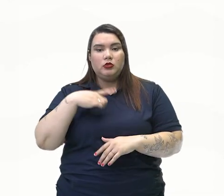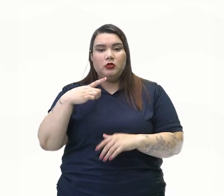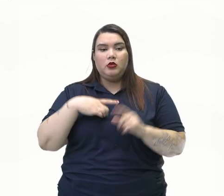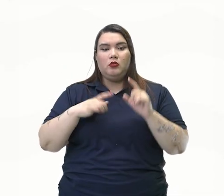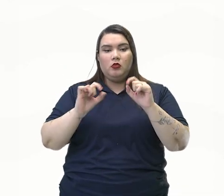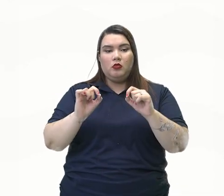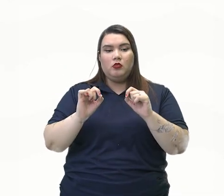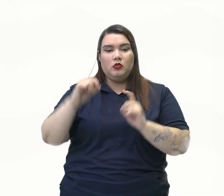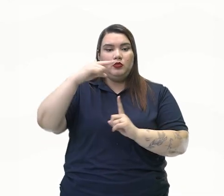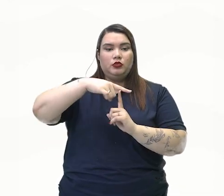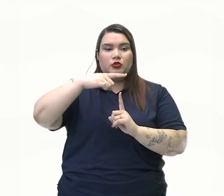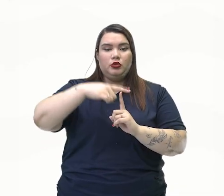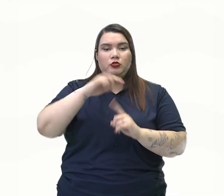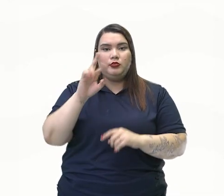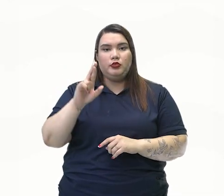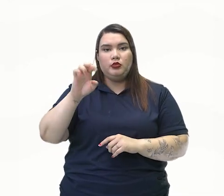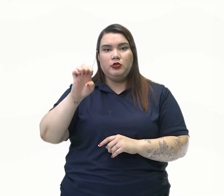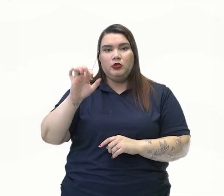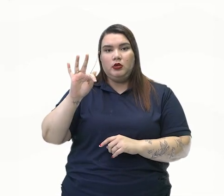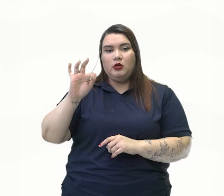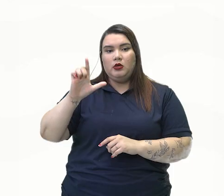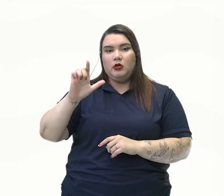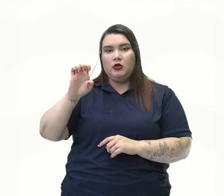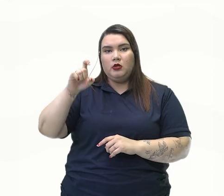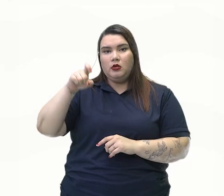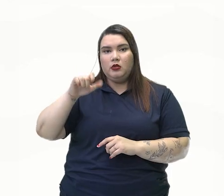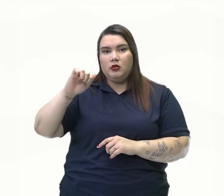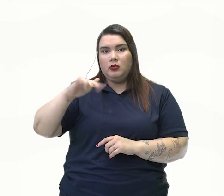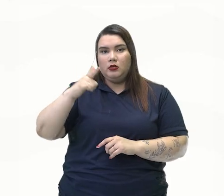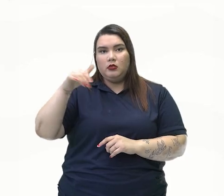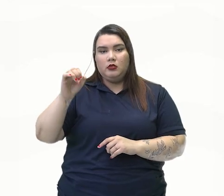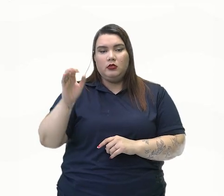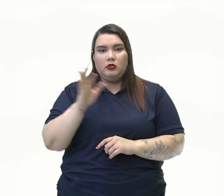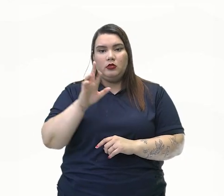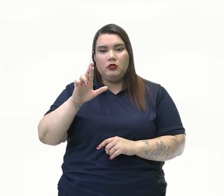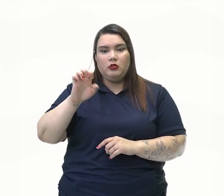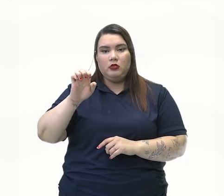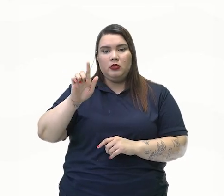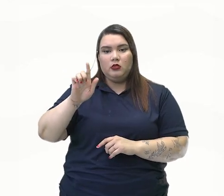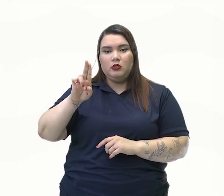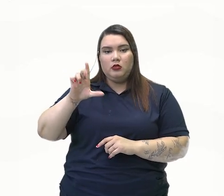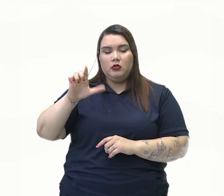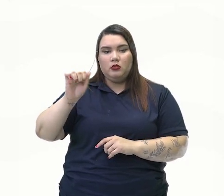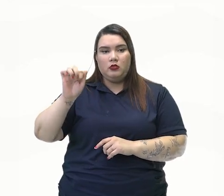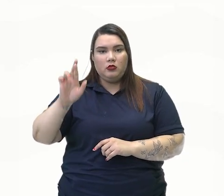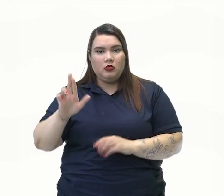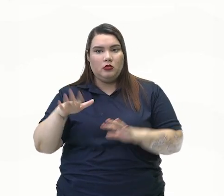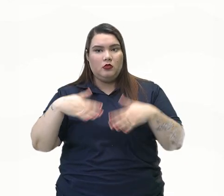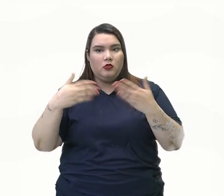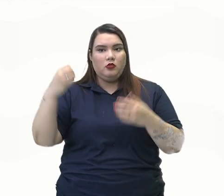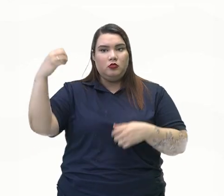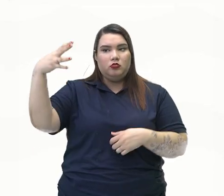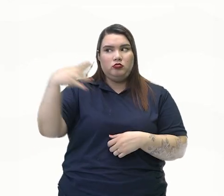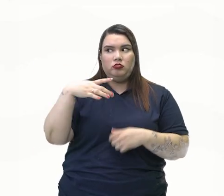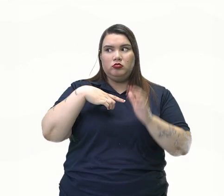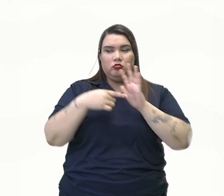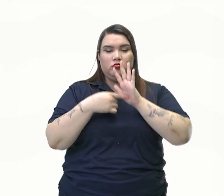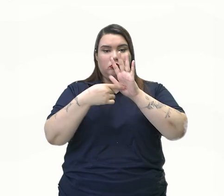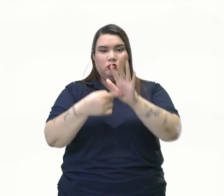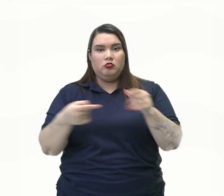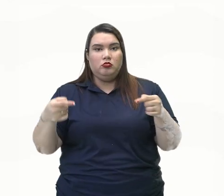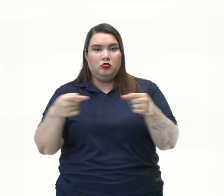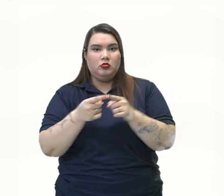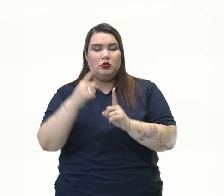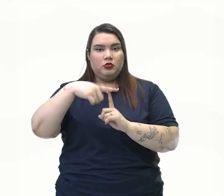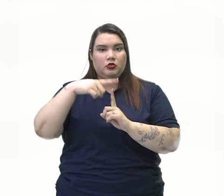a reflexão regular da luz ocorrendo na superfície da água. Quando a luz se reflete em um